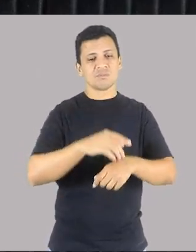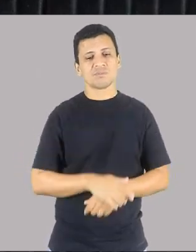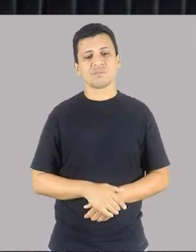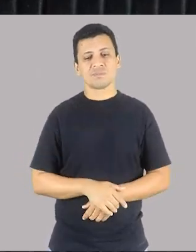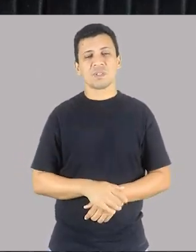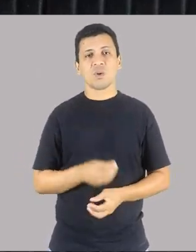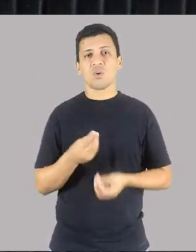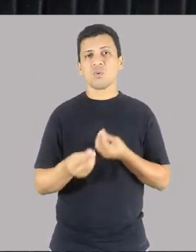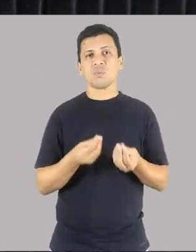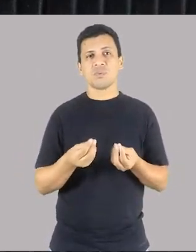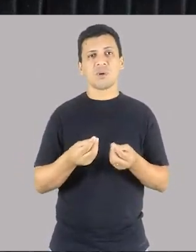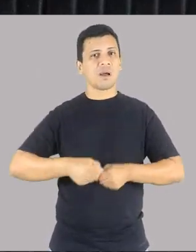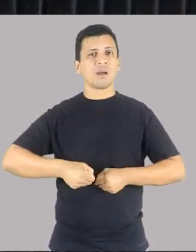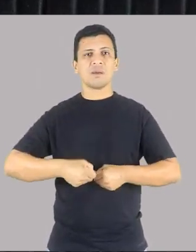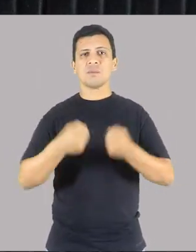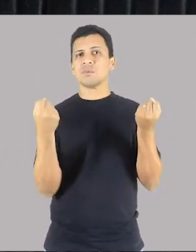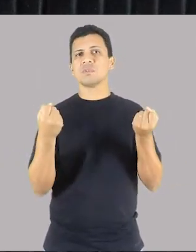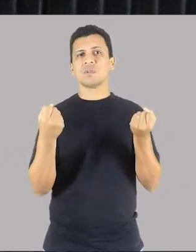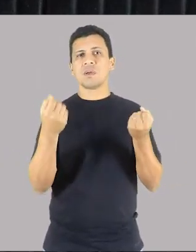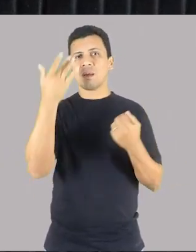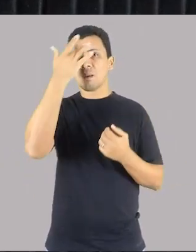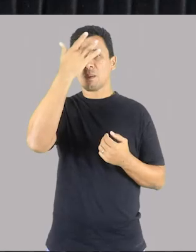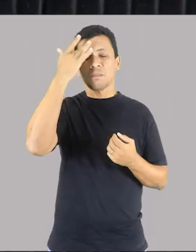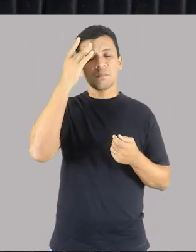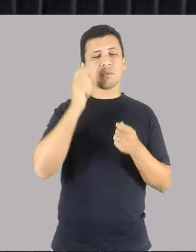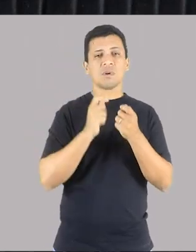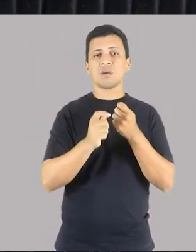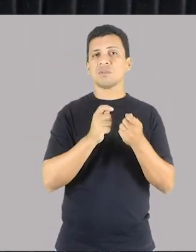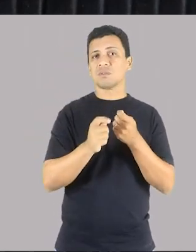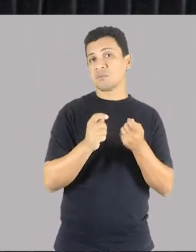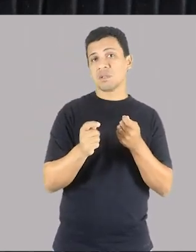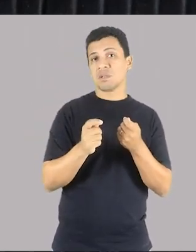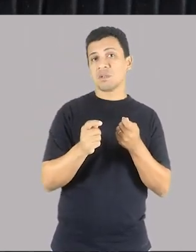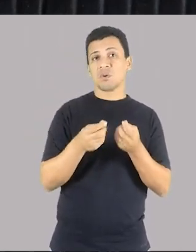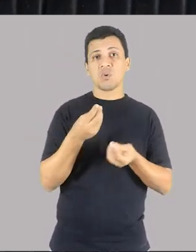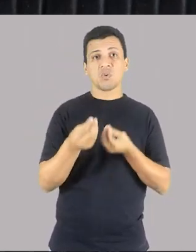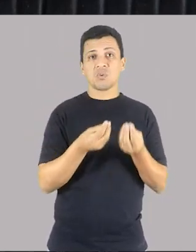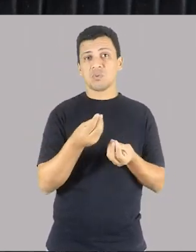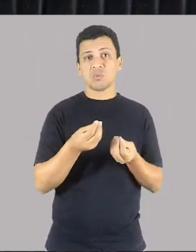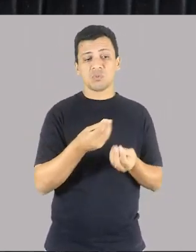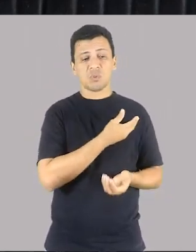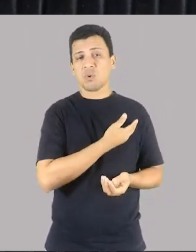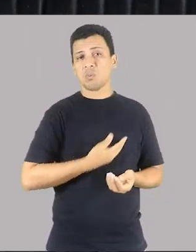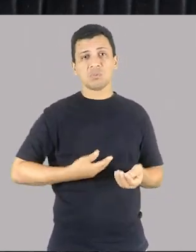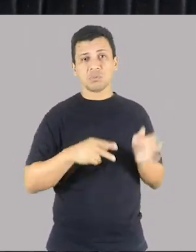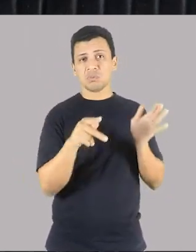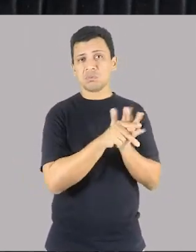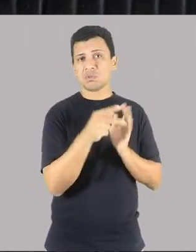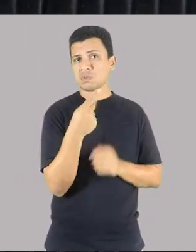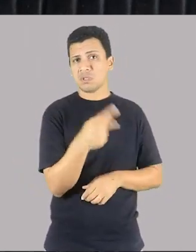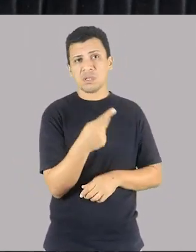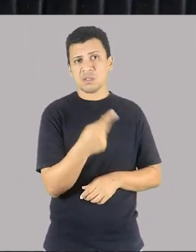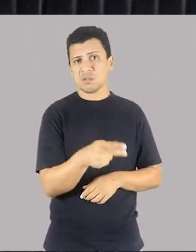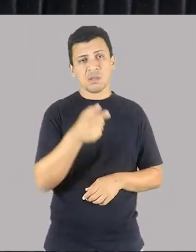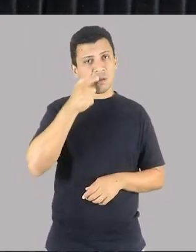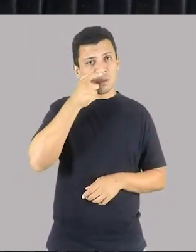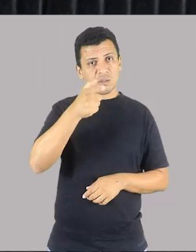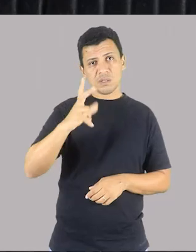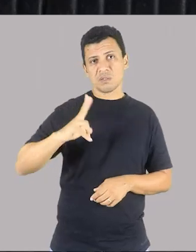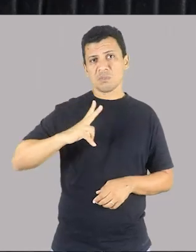é a impossibilidade de um administrador agir como se a coisa pública fosse sua, como se a coisa pública fosse de interesse